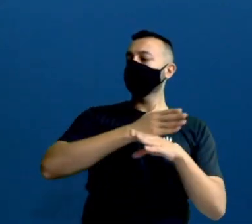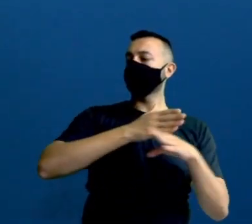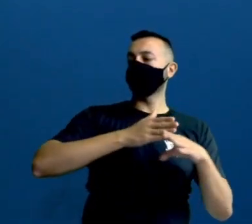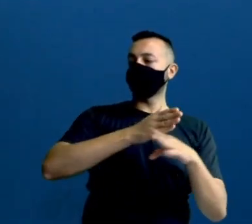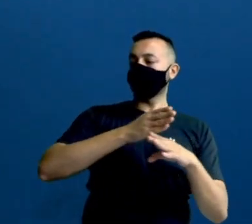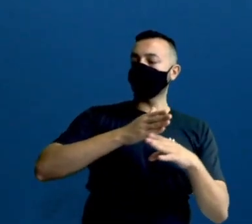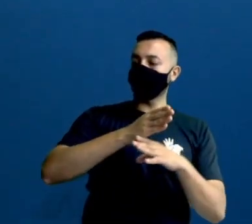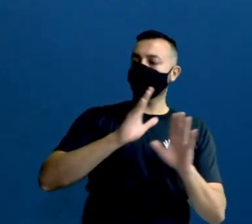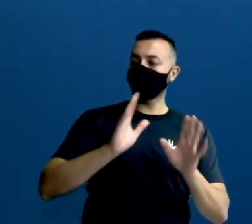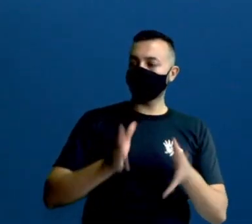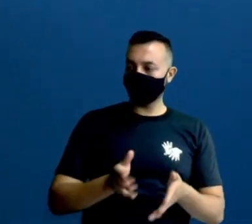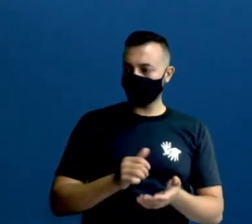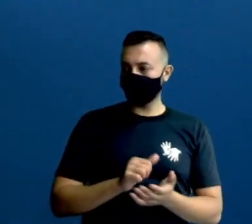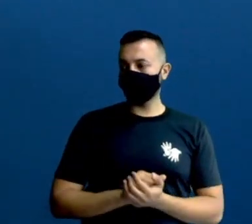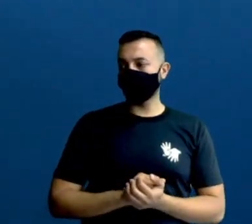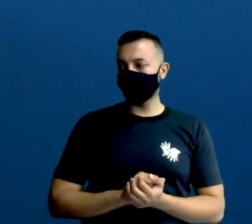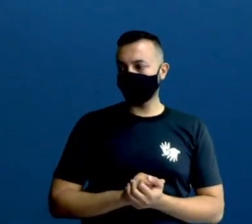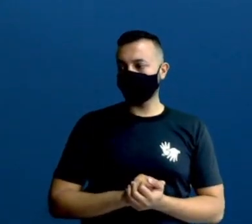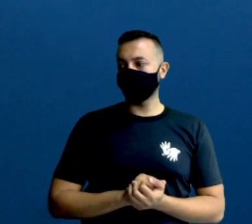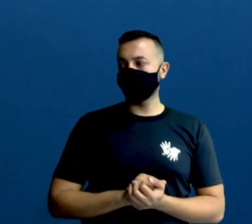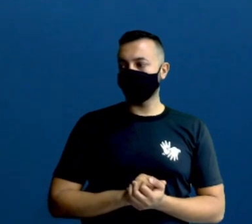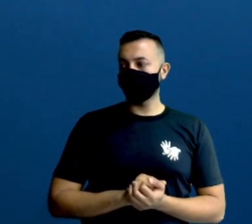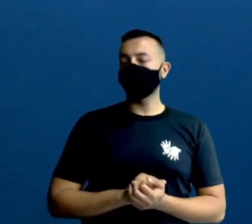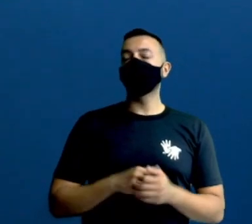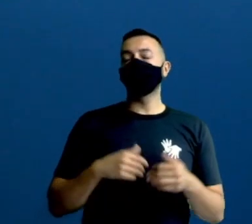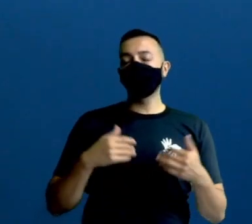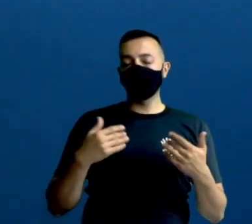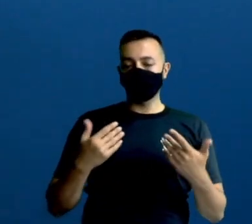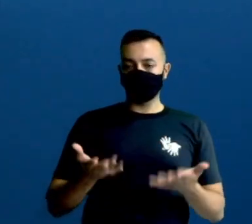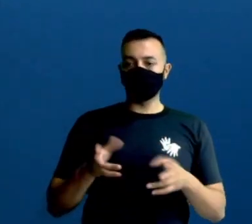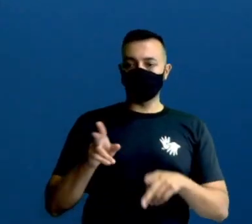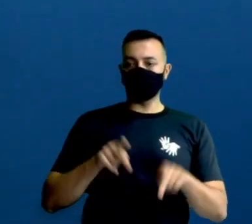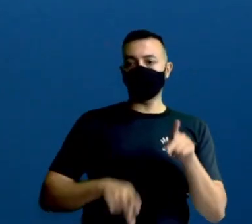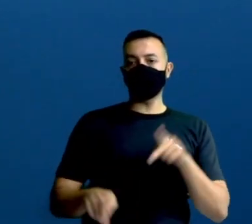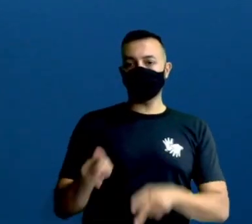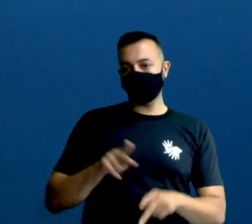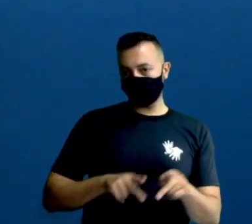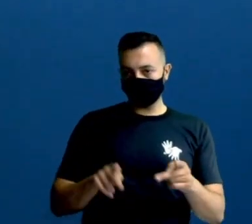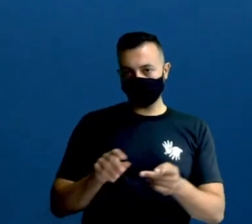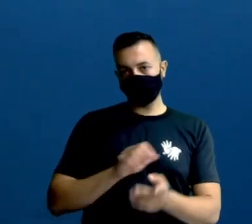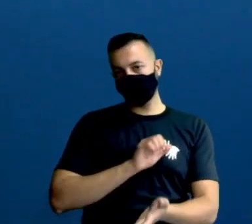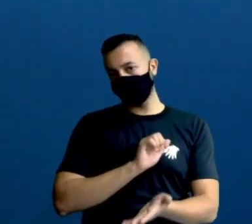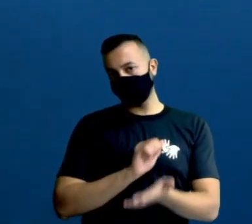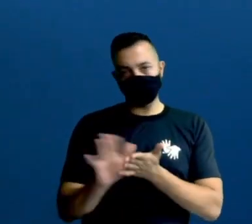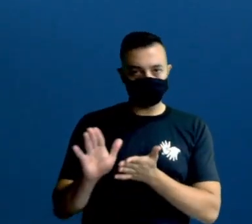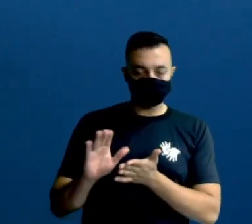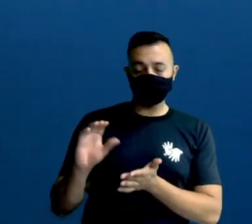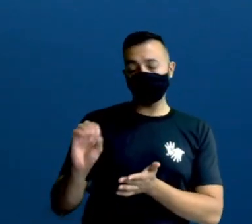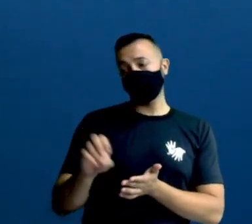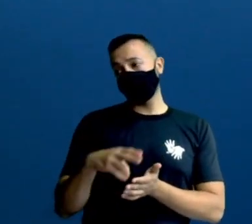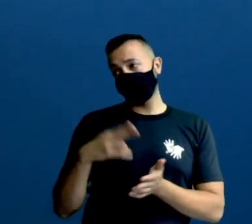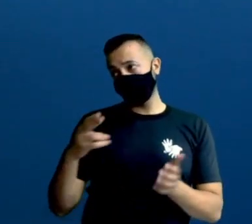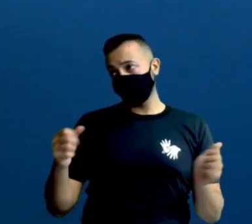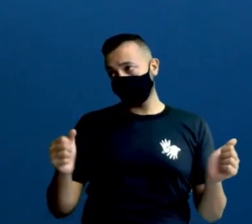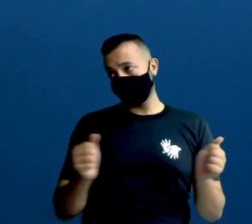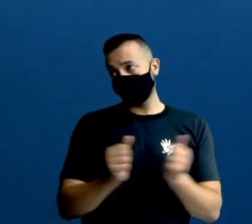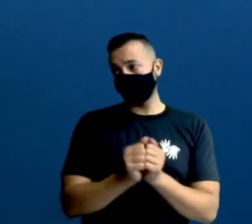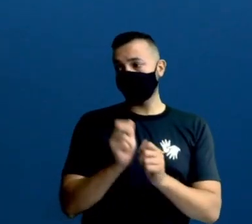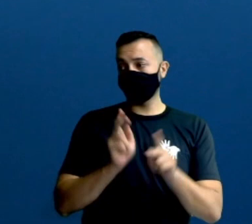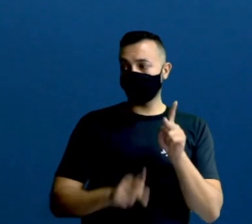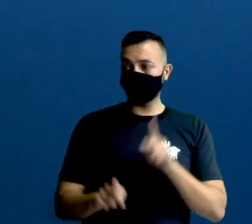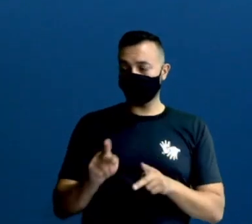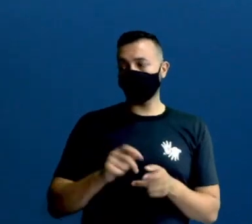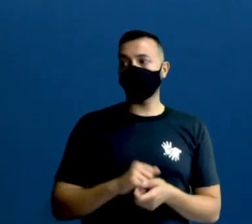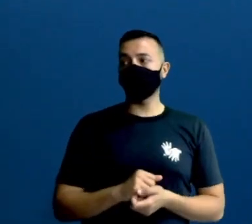invadida já, tá? Já estava invadida e, enfim, os povos já tinham sido ou expulsos ou integrados aqui ao